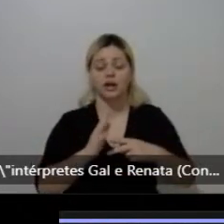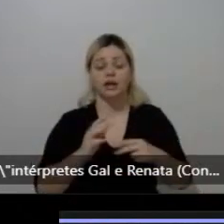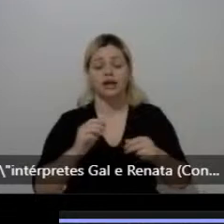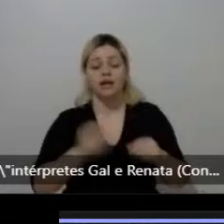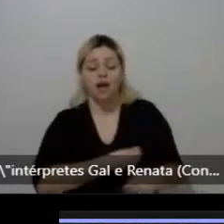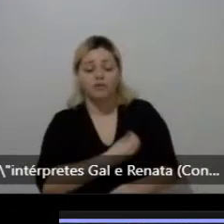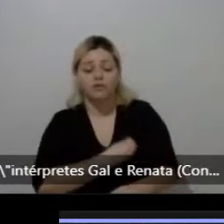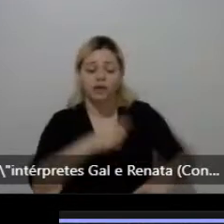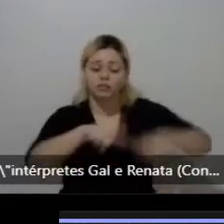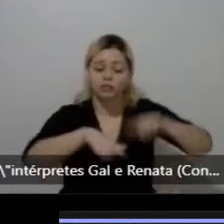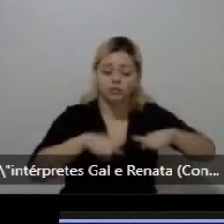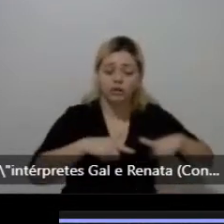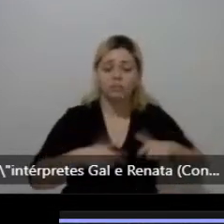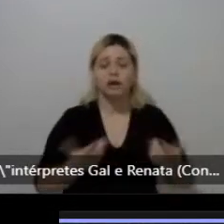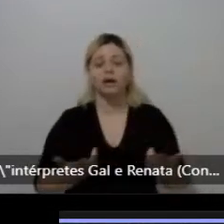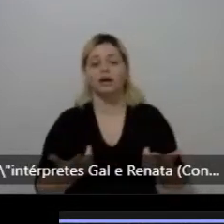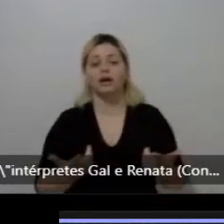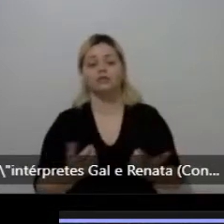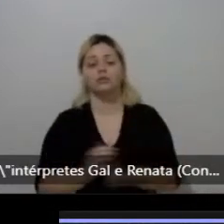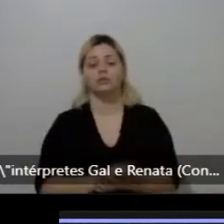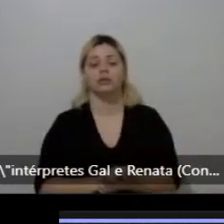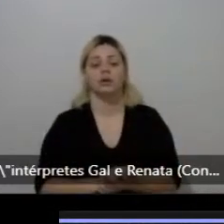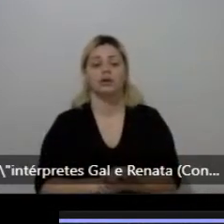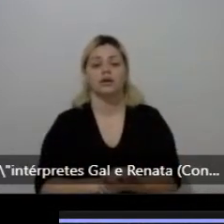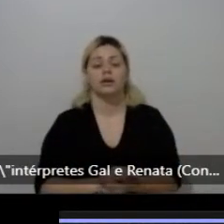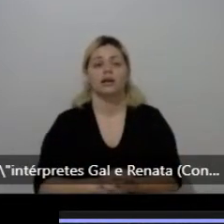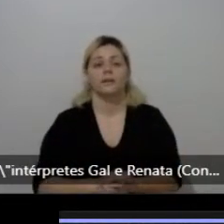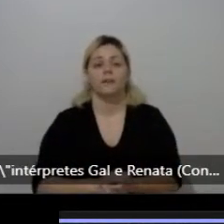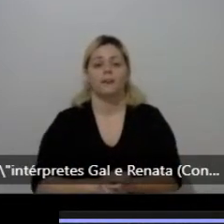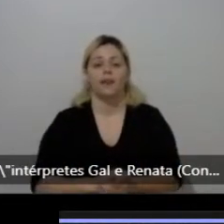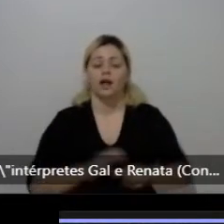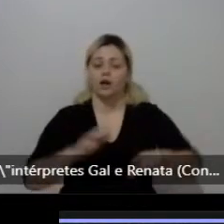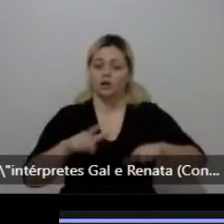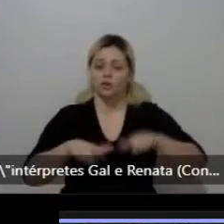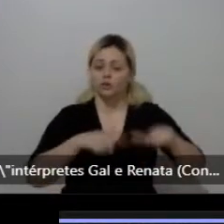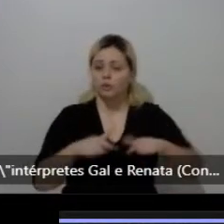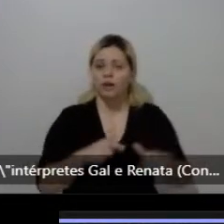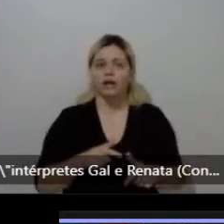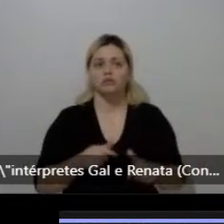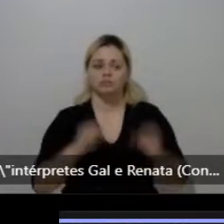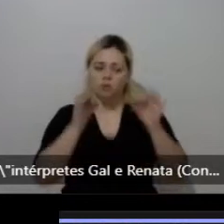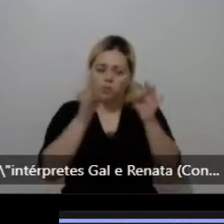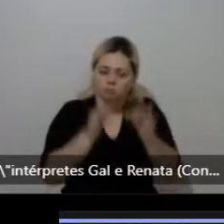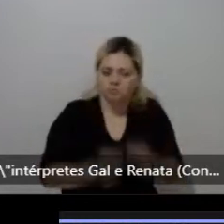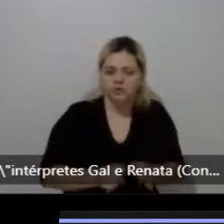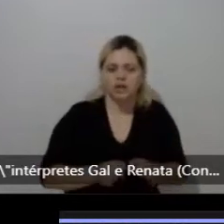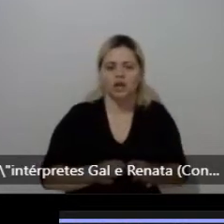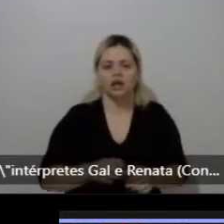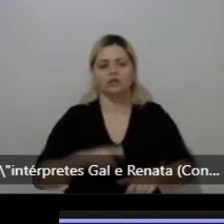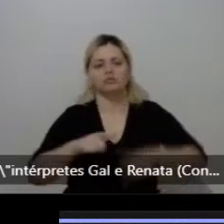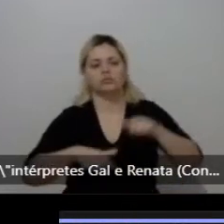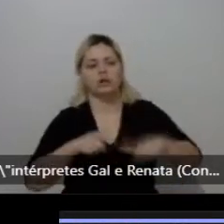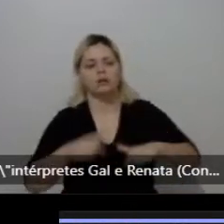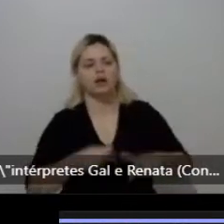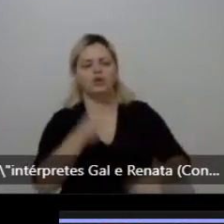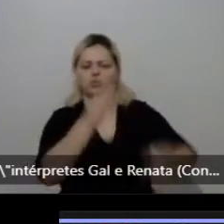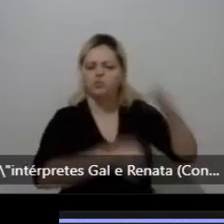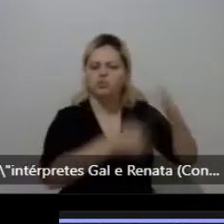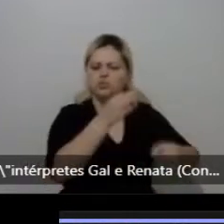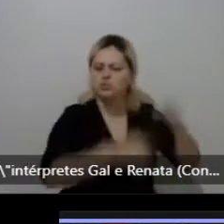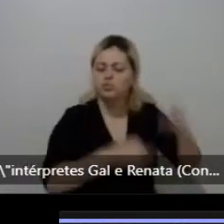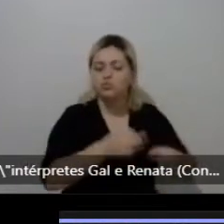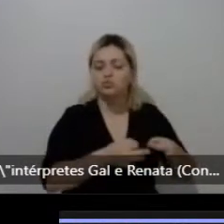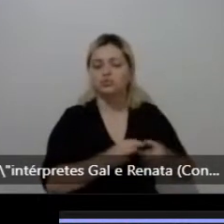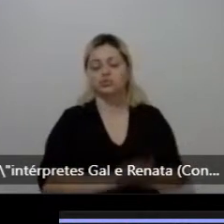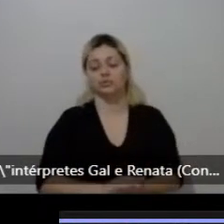do trabalho, né, os trabalhos, a perversidade, né, do trabalho ilegal, do trabalho, né, do trabalho